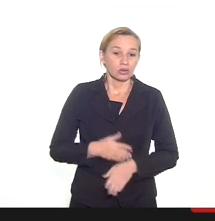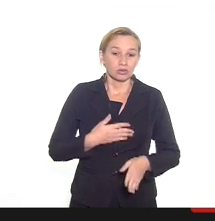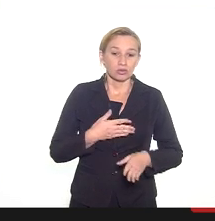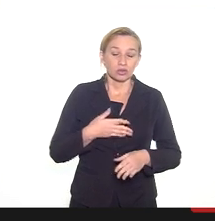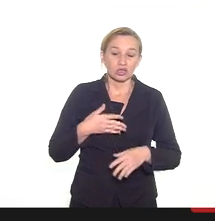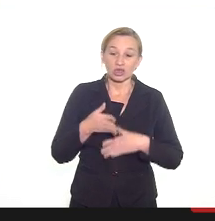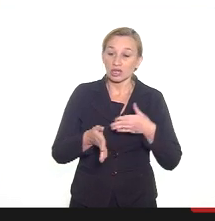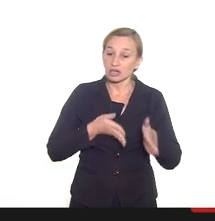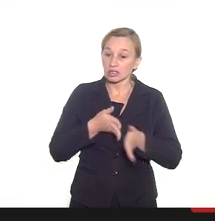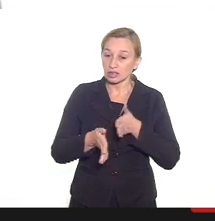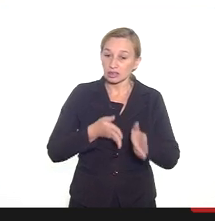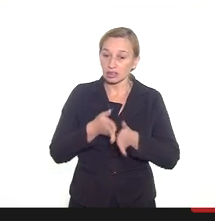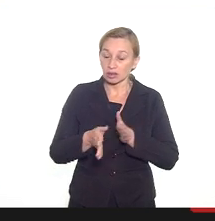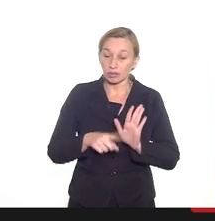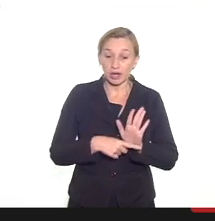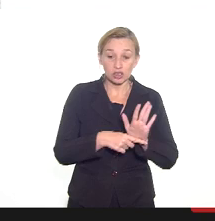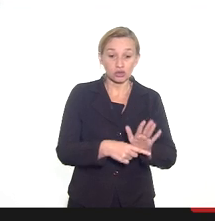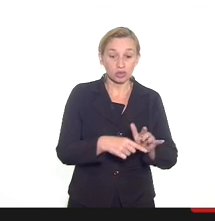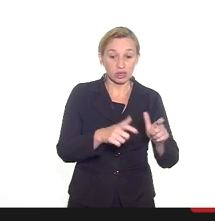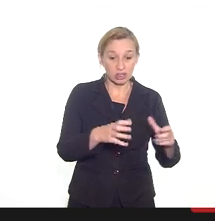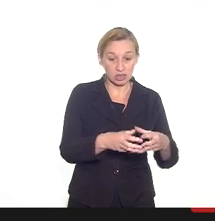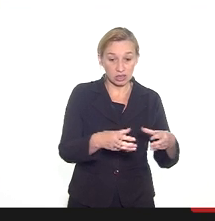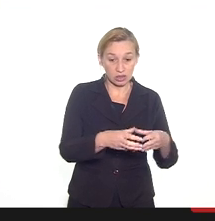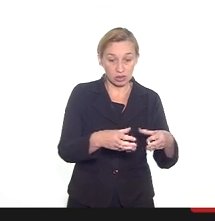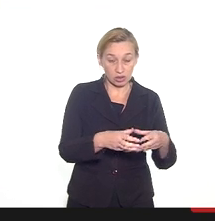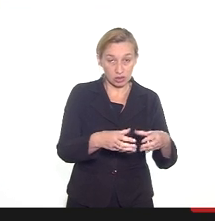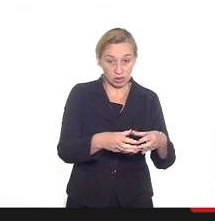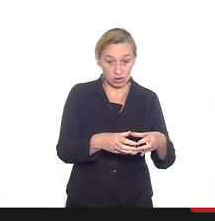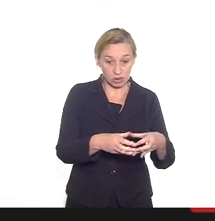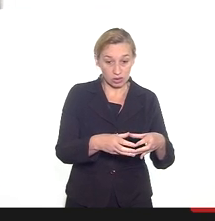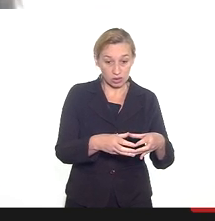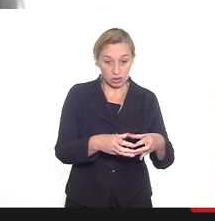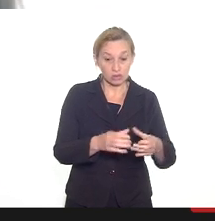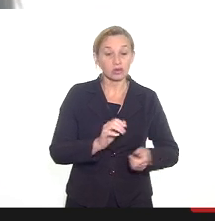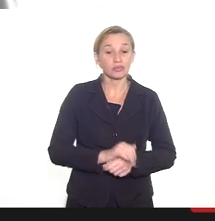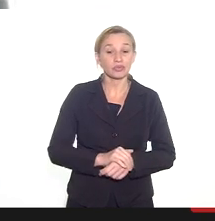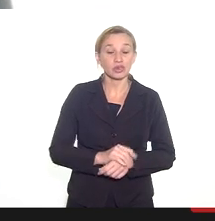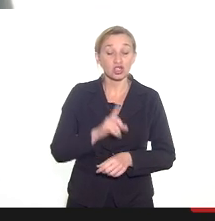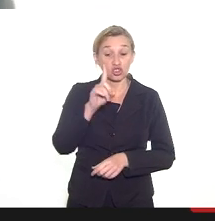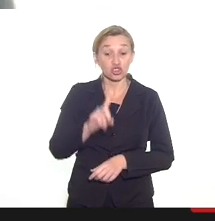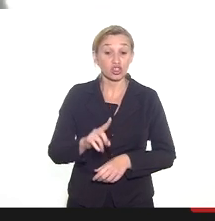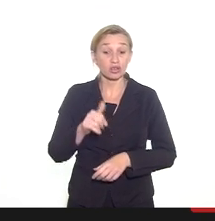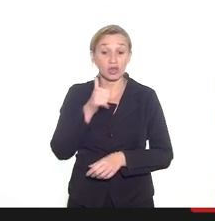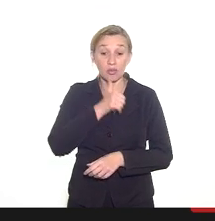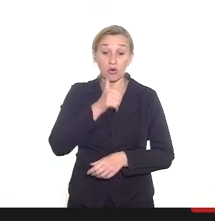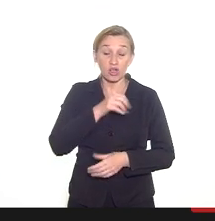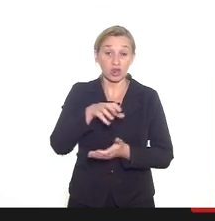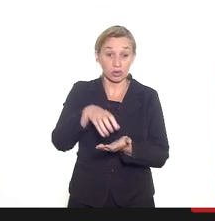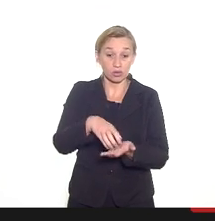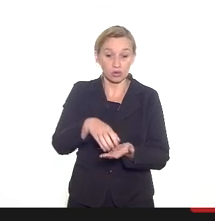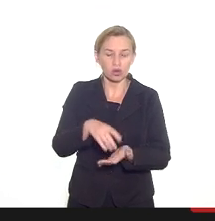entrada para assistência por esse grupo é através da Coordenadoria de Defesa dos Direitos da Mulher. Eu me lembro que no dia 8 de